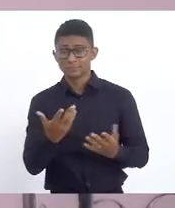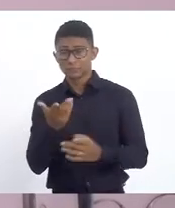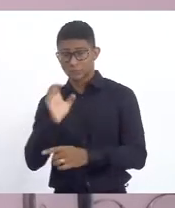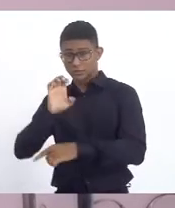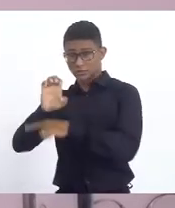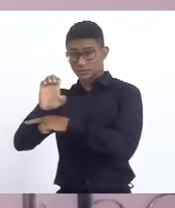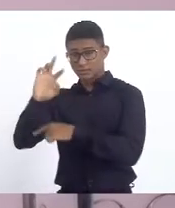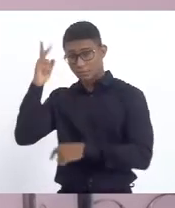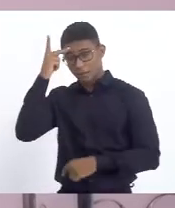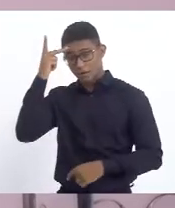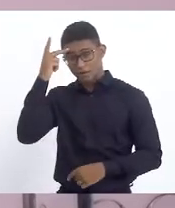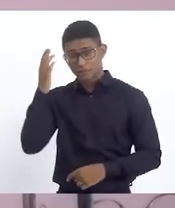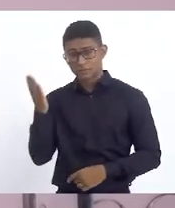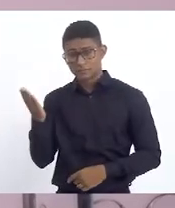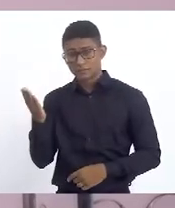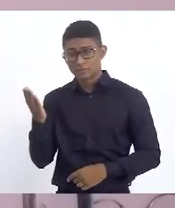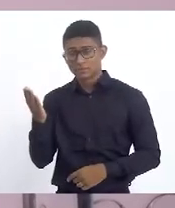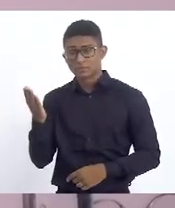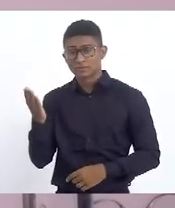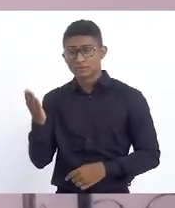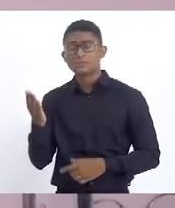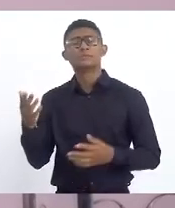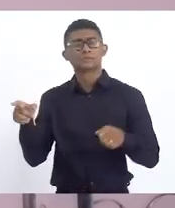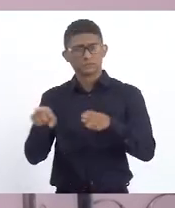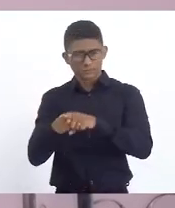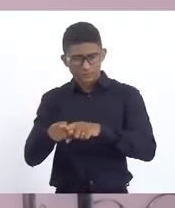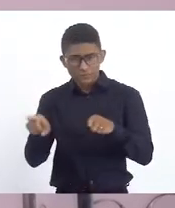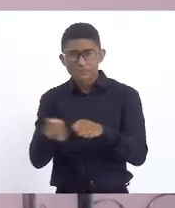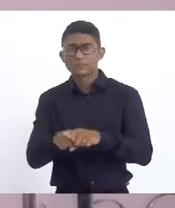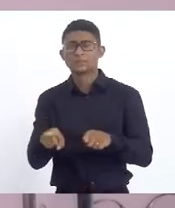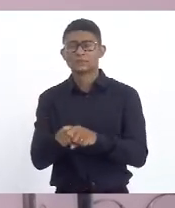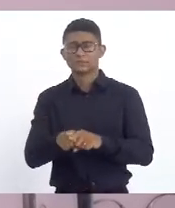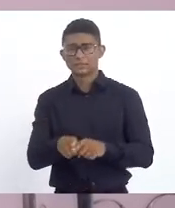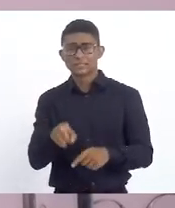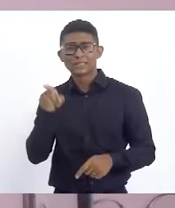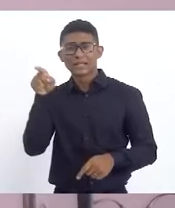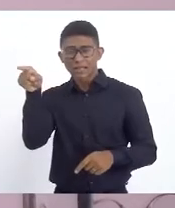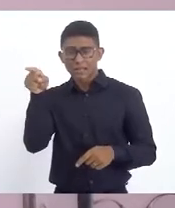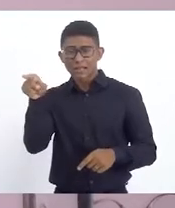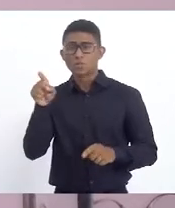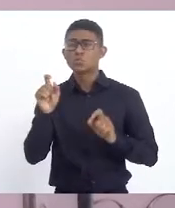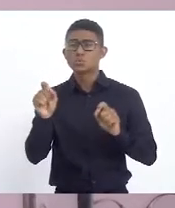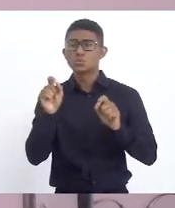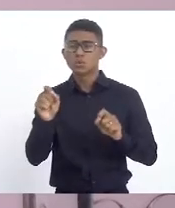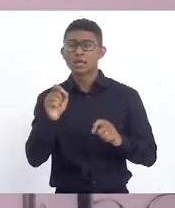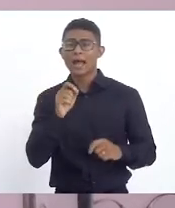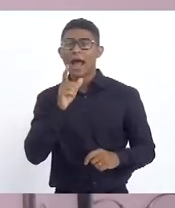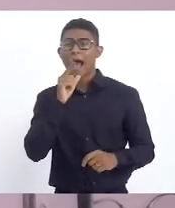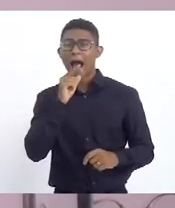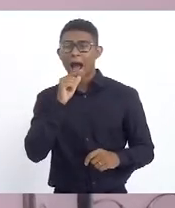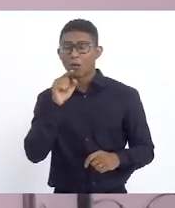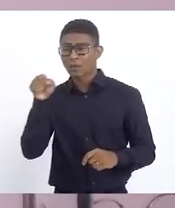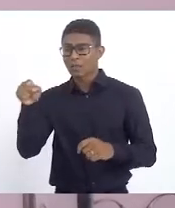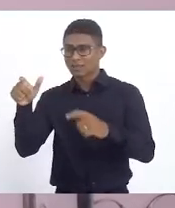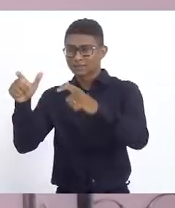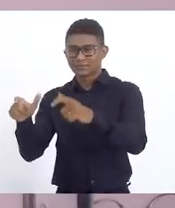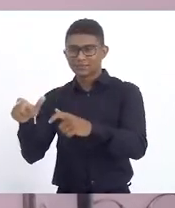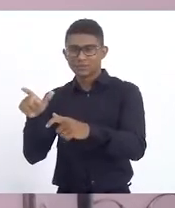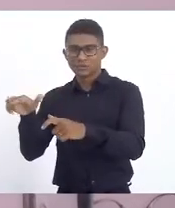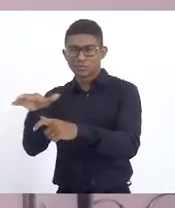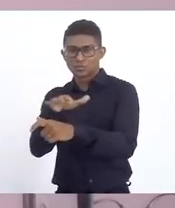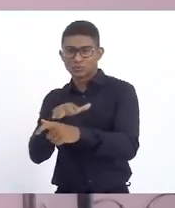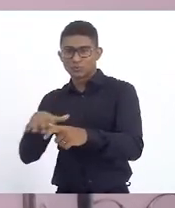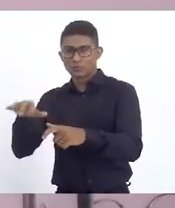Paulo estaria também fazendo outra tomada d'água no Paraíba, além daquela de